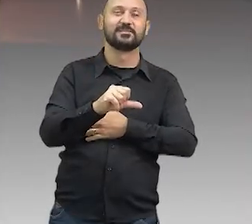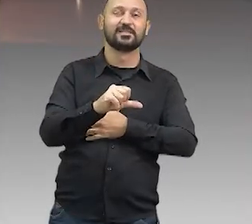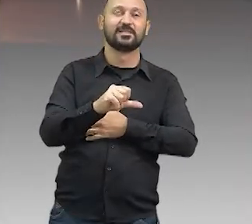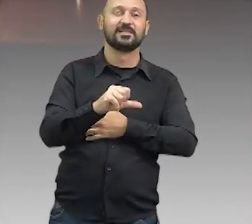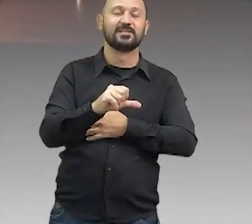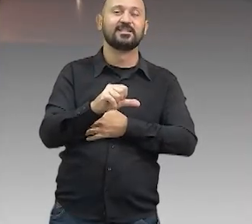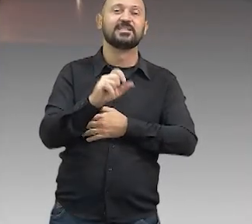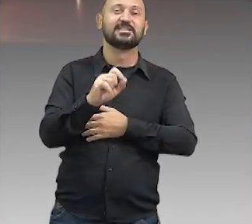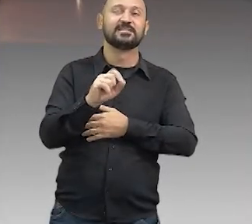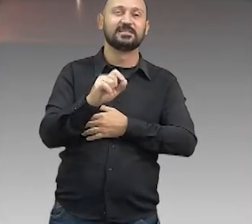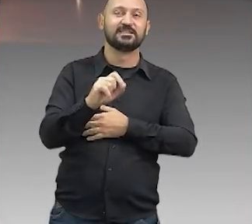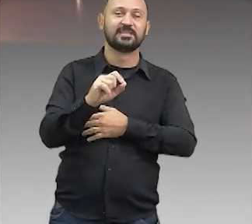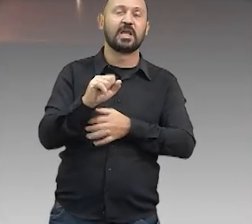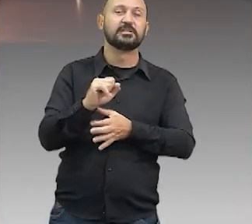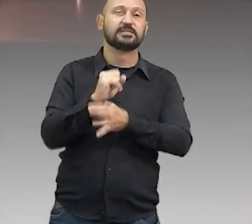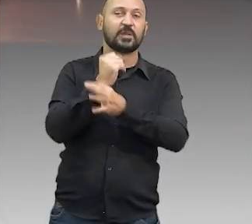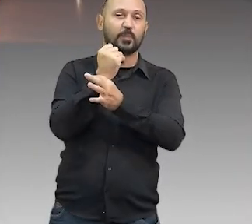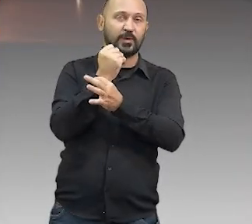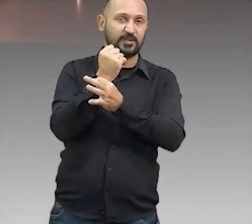de